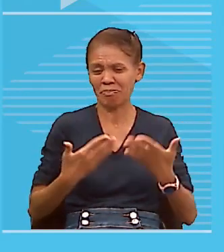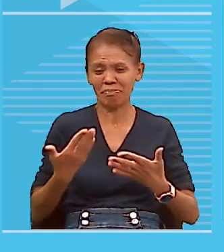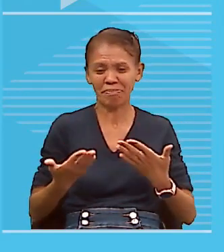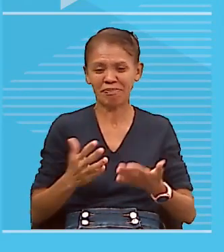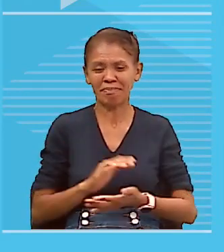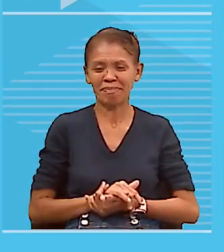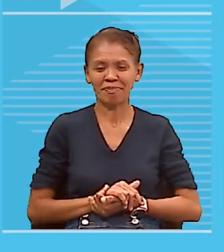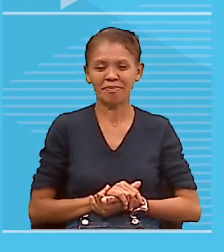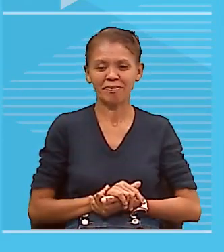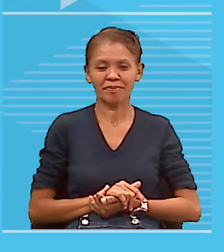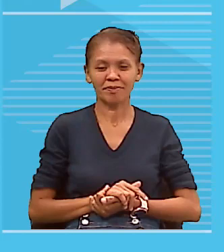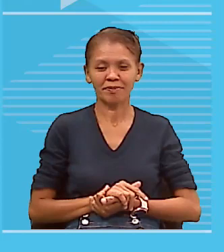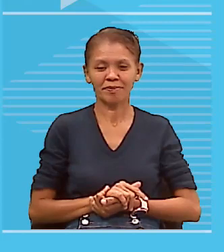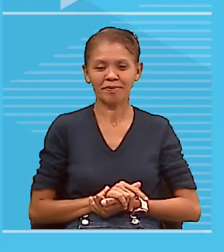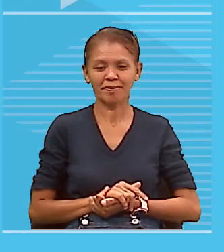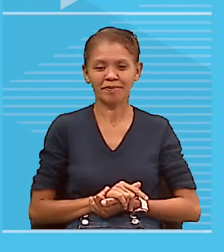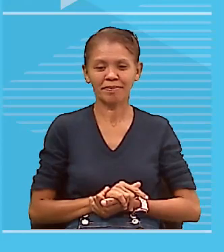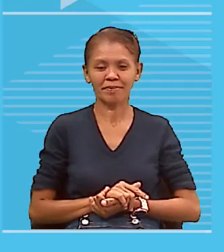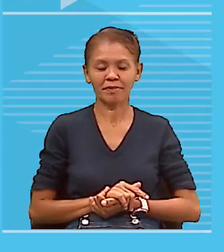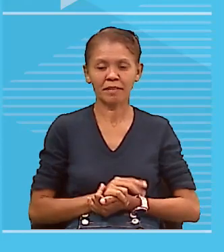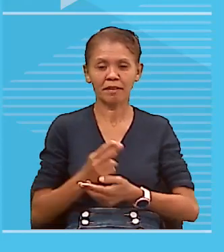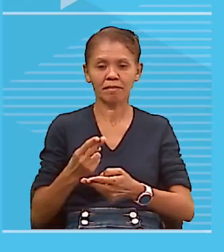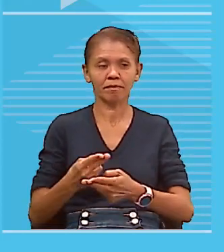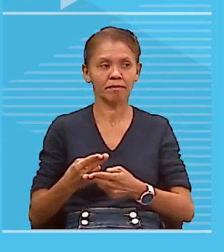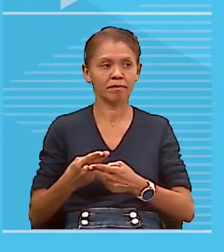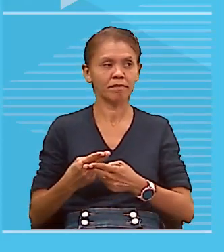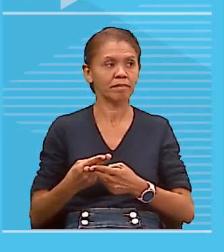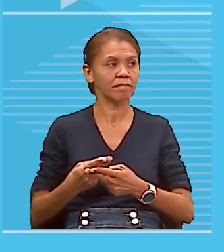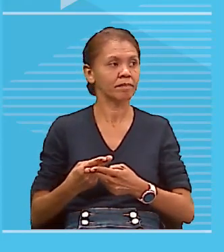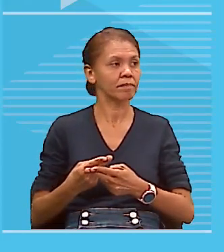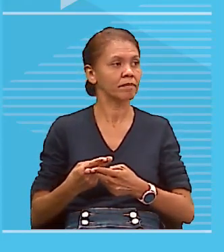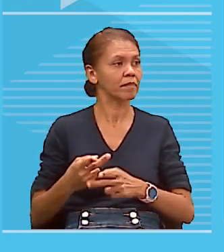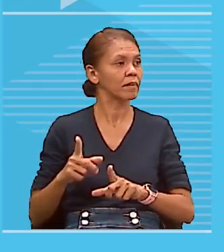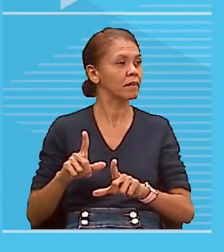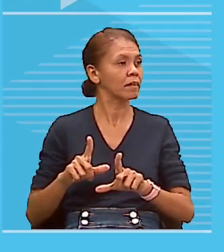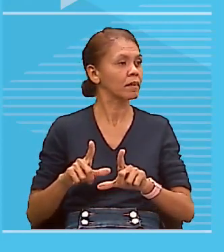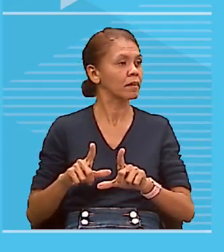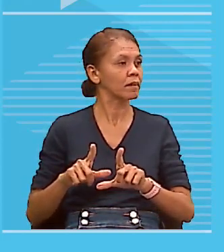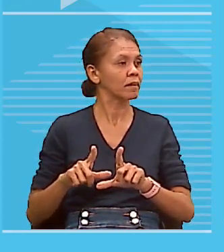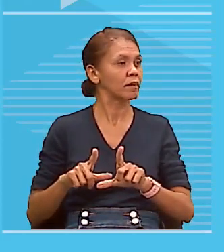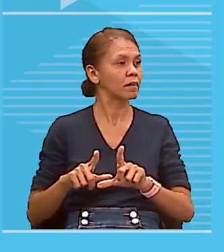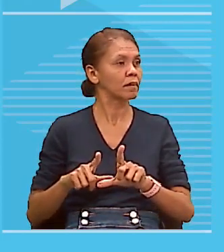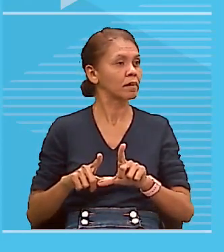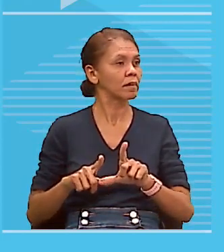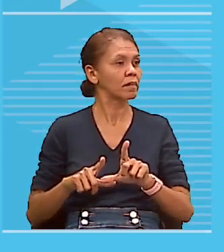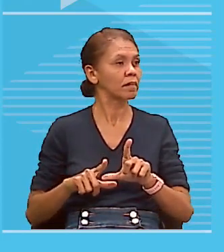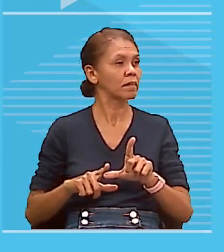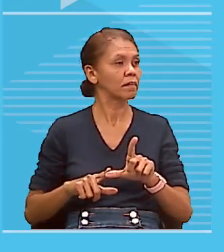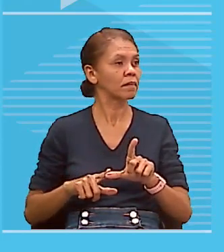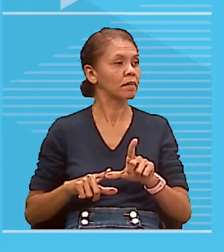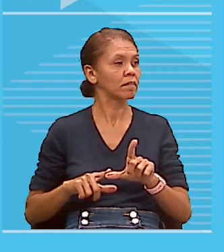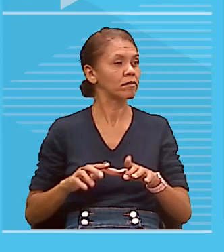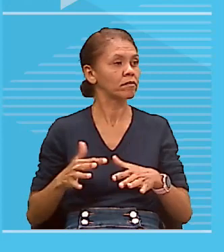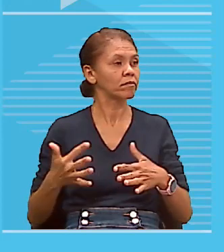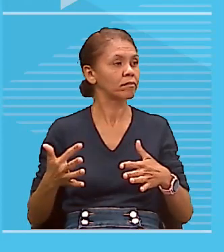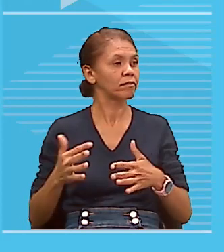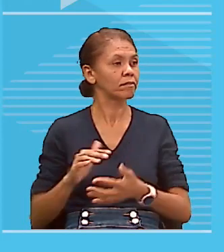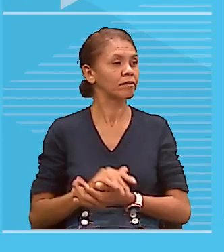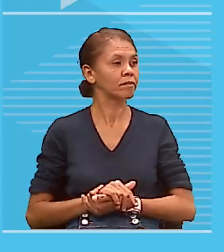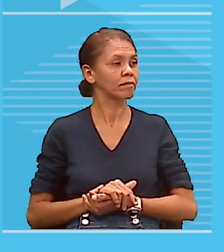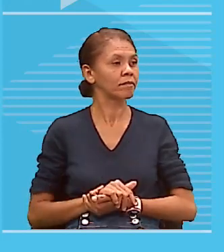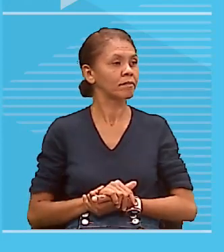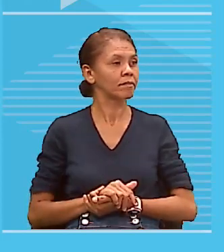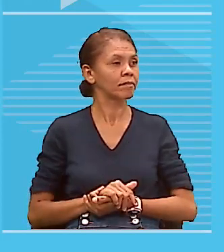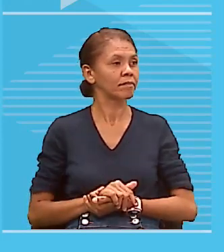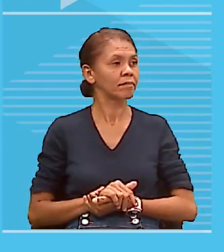amor? Então tá aí, ó. É o uso de combustíveis fósseis ou a destruição da camada de ozônio? Pode dar um